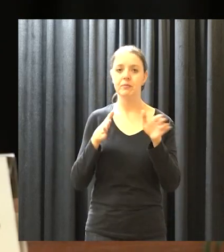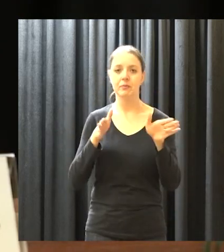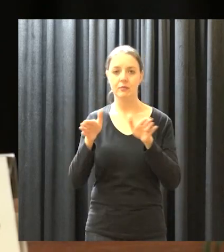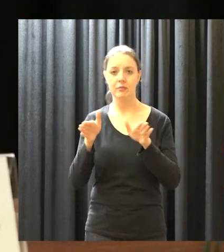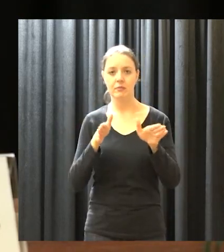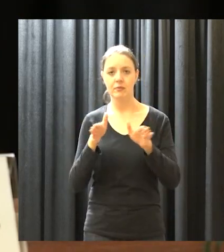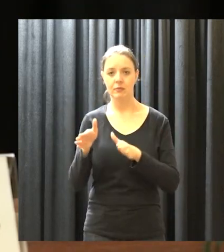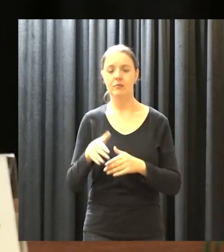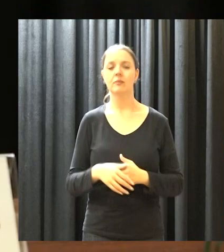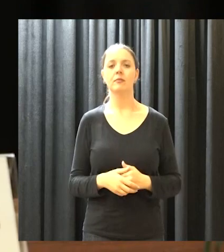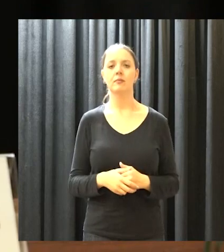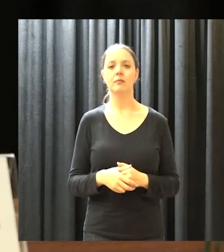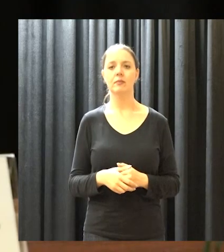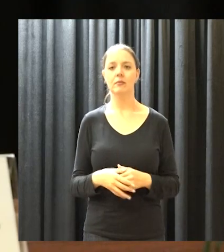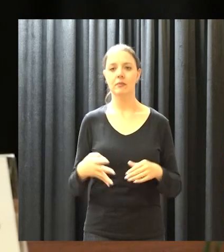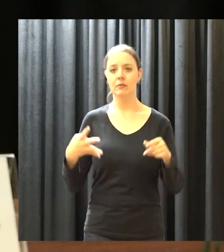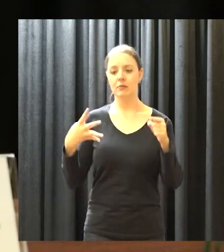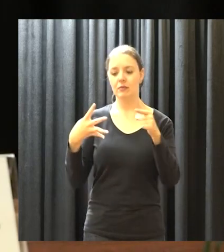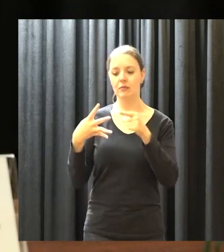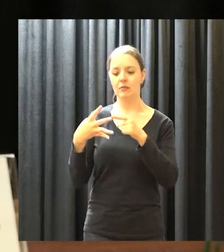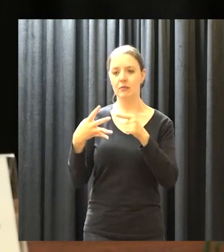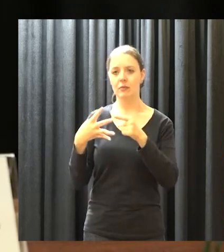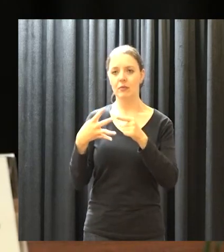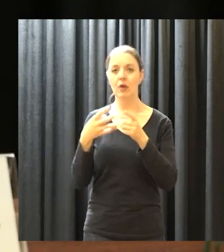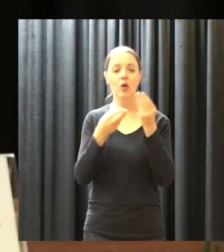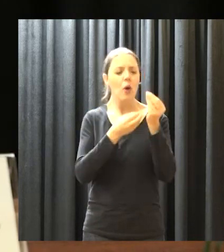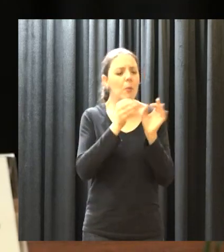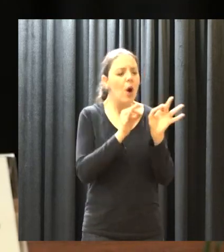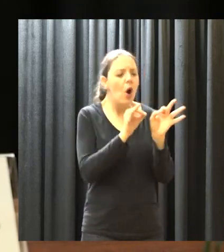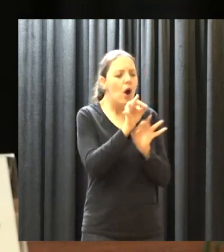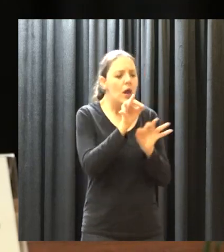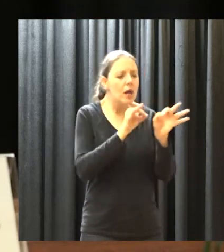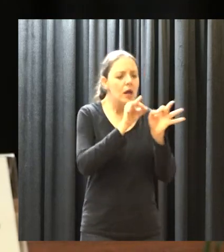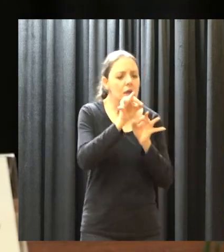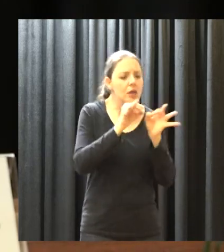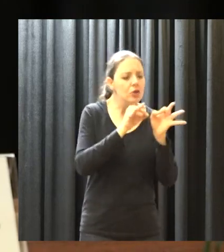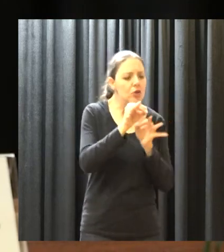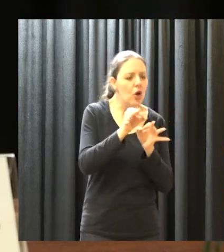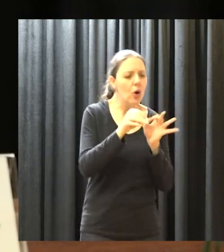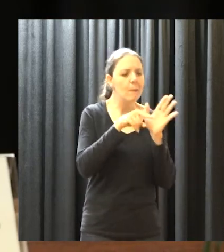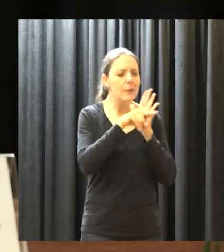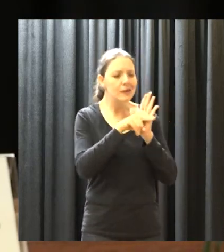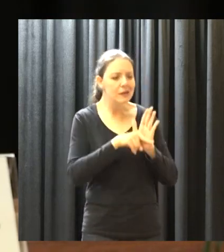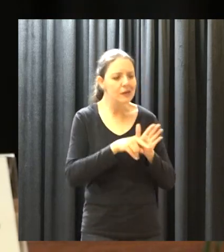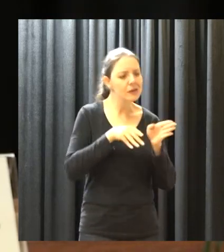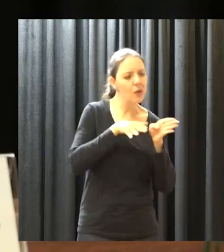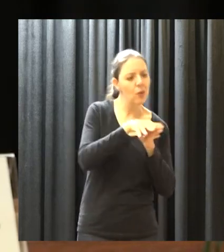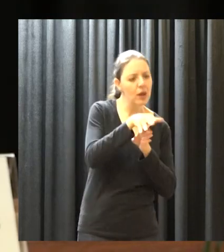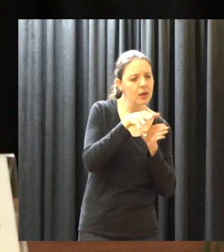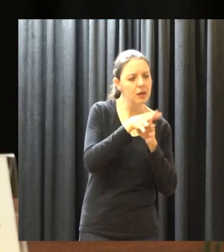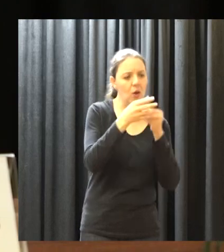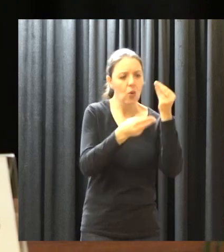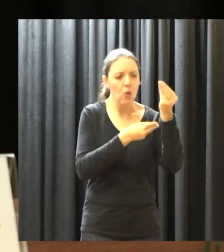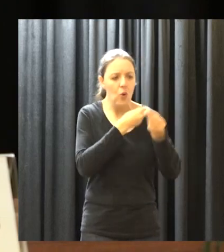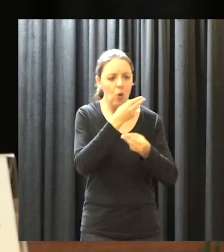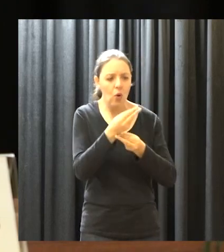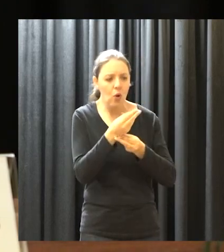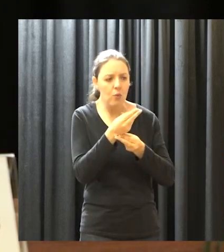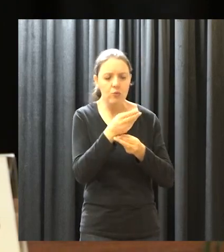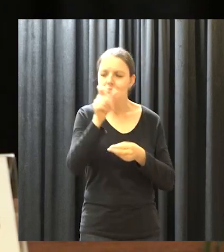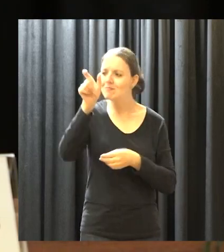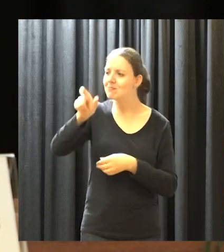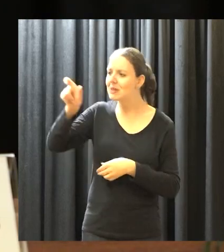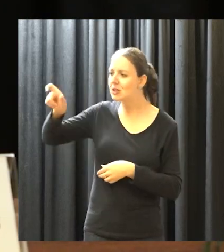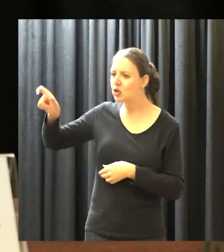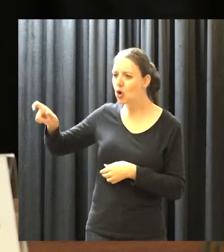isso. A segunda é a direção do trabalho, como ele foi feito a partir de uma orientação de pesquisa, né, que é o de pesquisar com as pessoas e